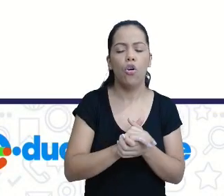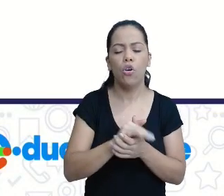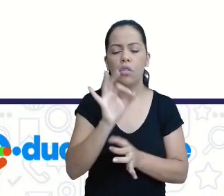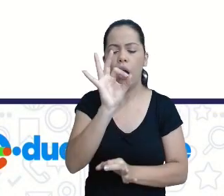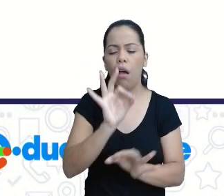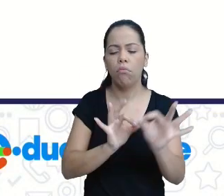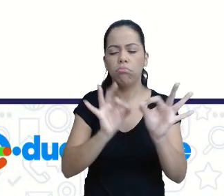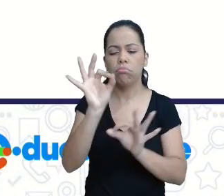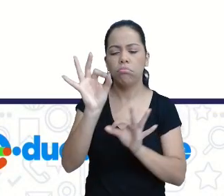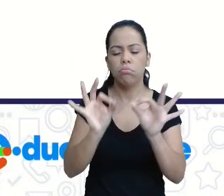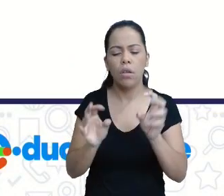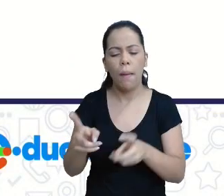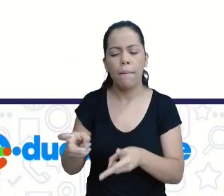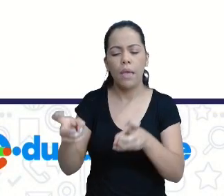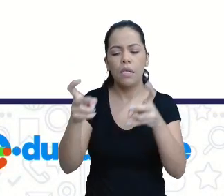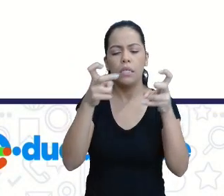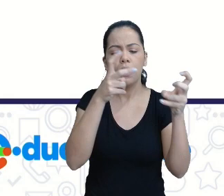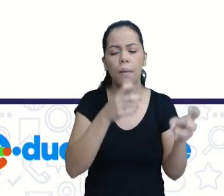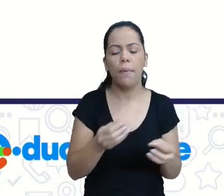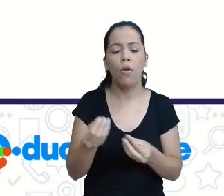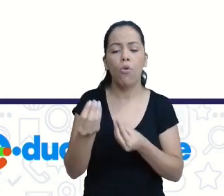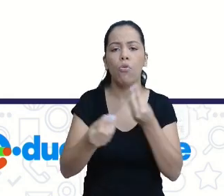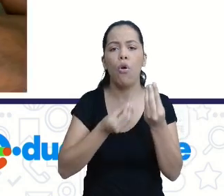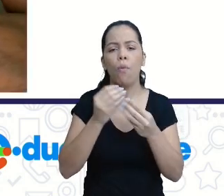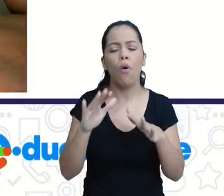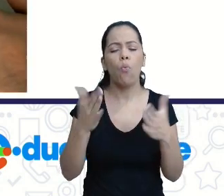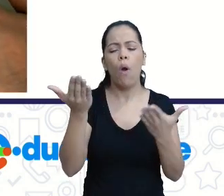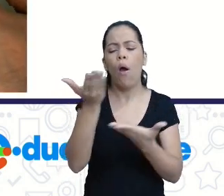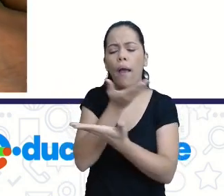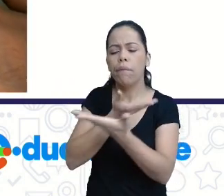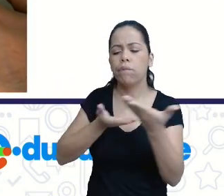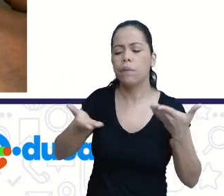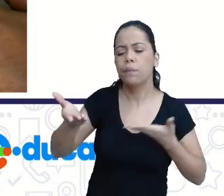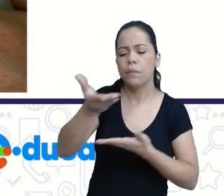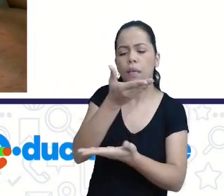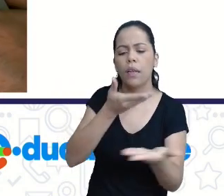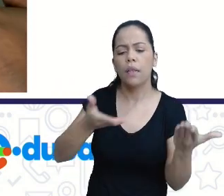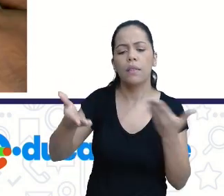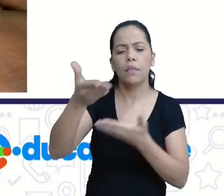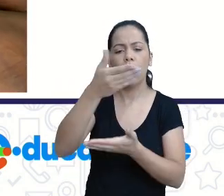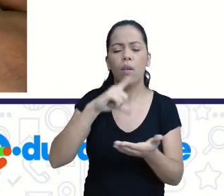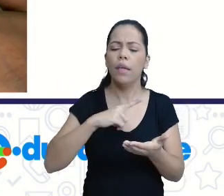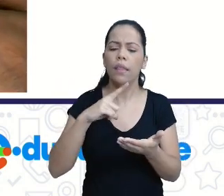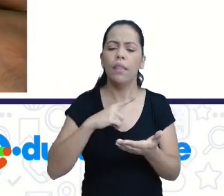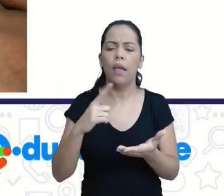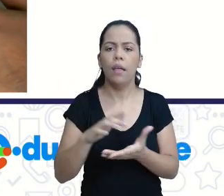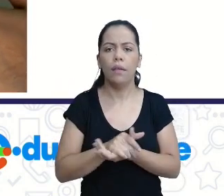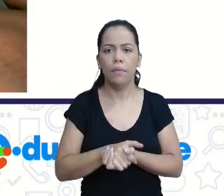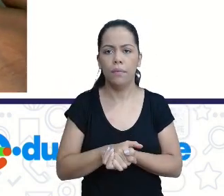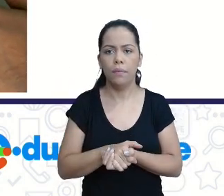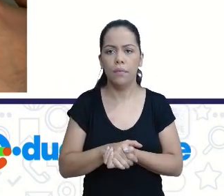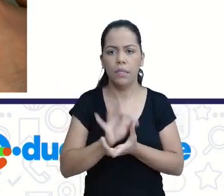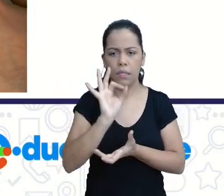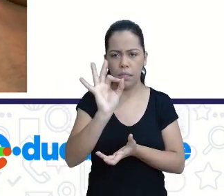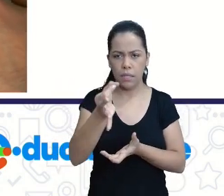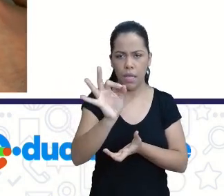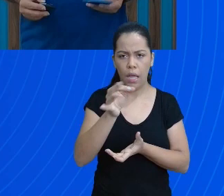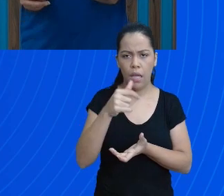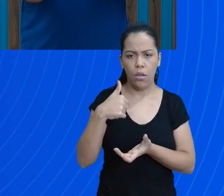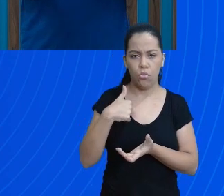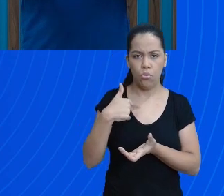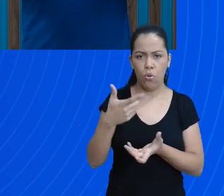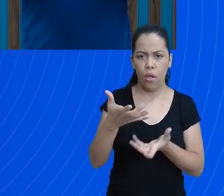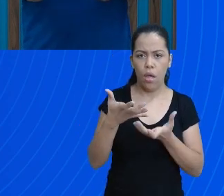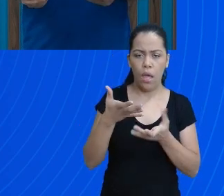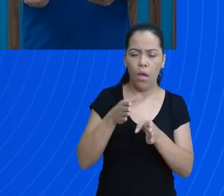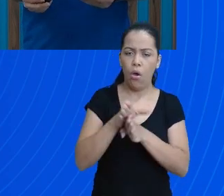projeções 12,8 e 7,2, quais são as relações que podem ser estabelecidas, tá certo? Eu sugiro, por exemplo, se você